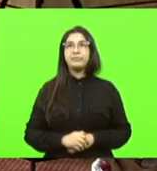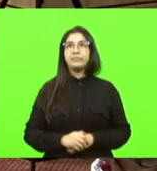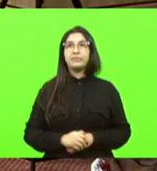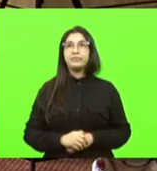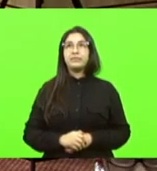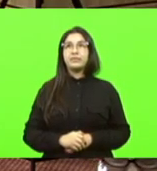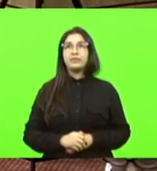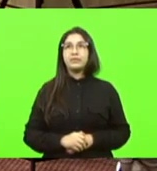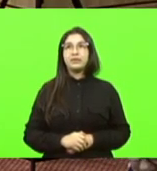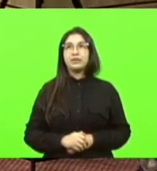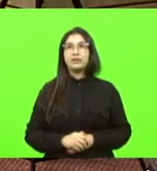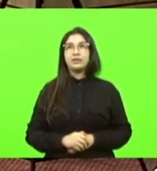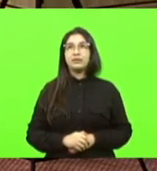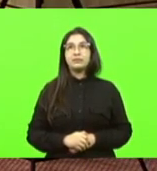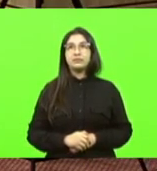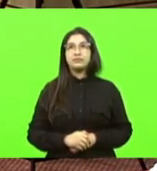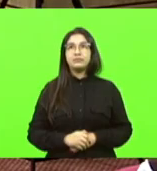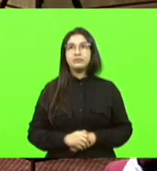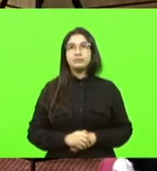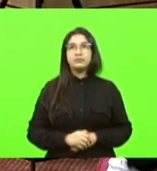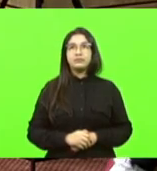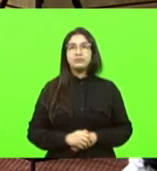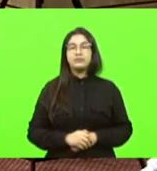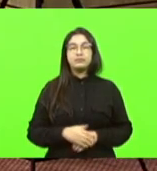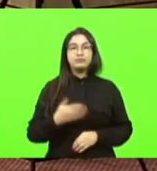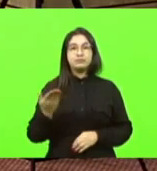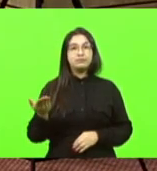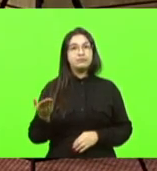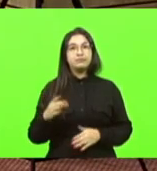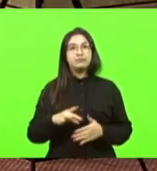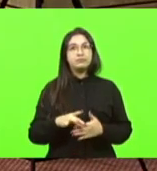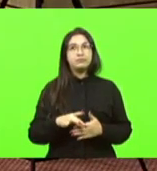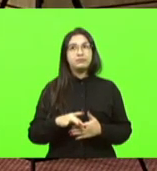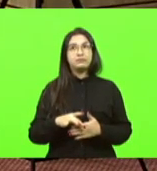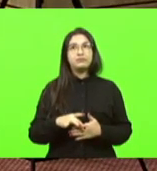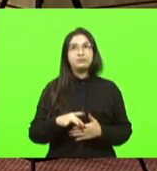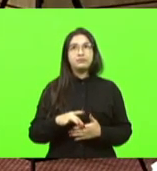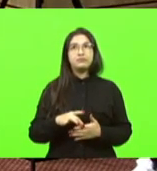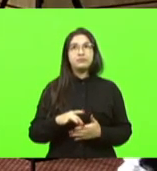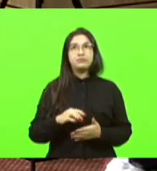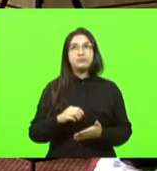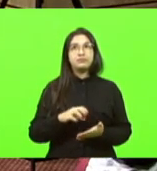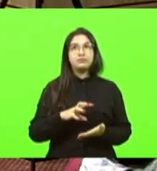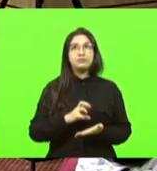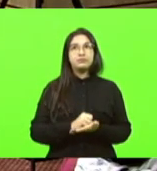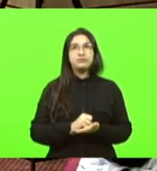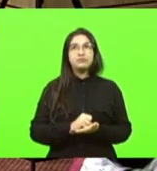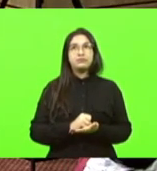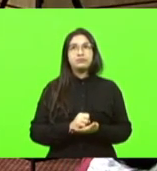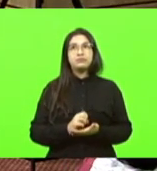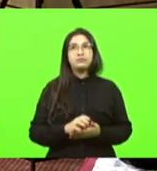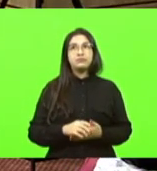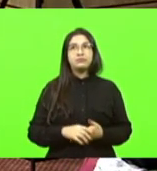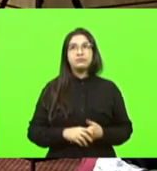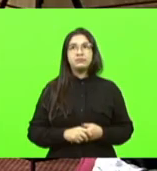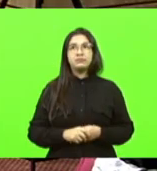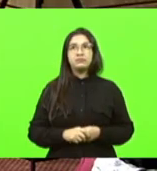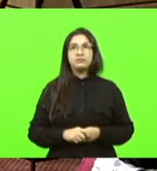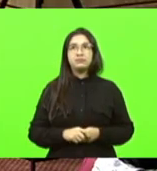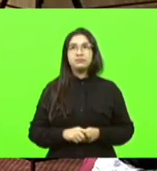o líder posso pedir você não está em que ele não pedia a porta ainda não pediu a Jolie teria pedir